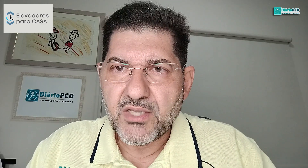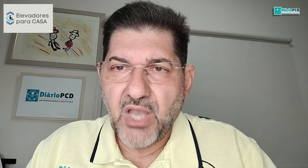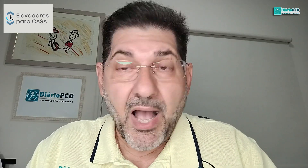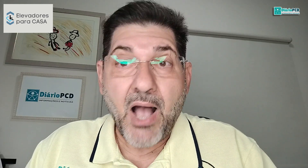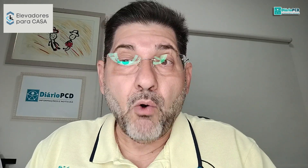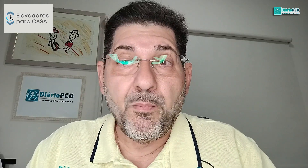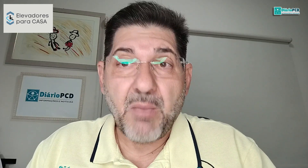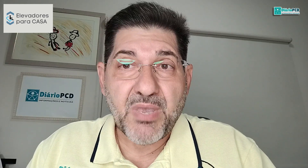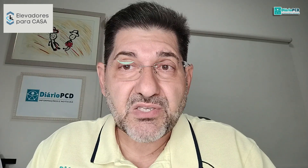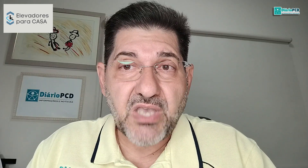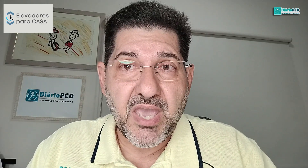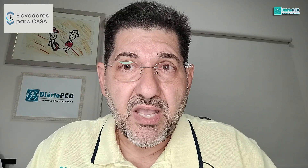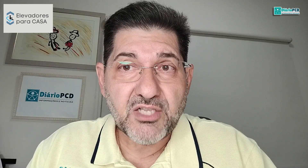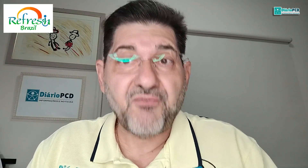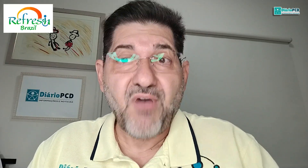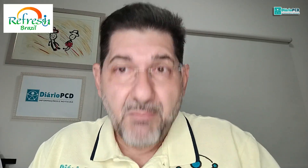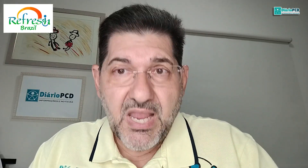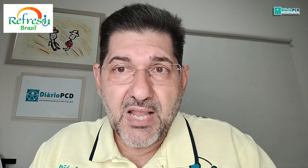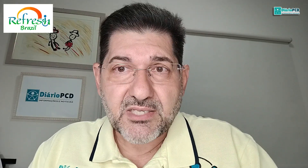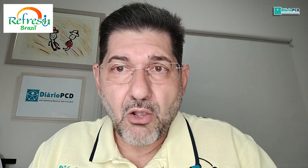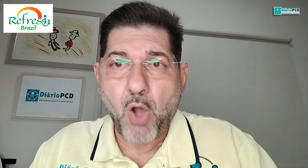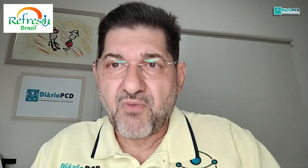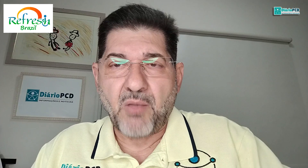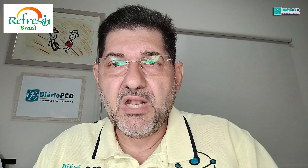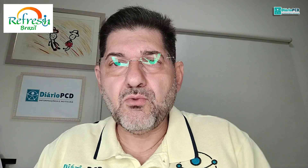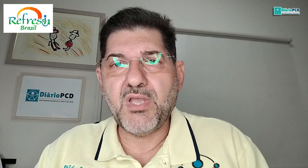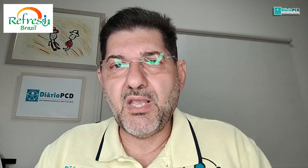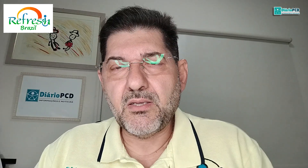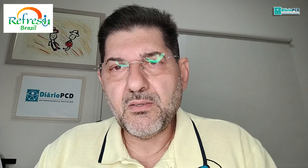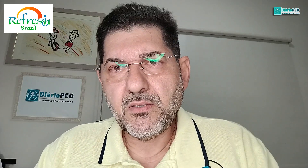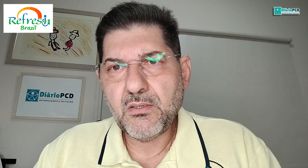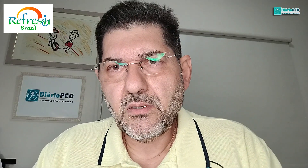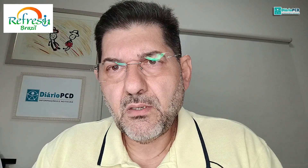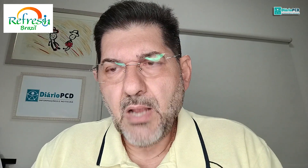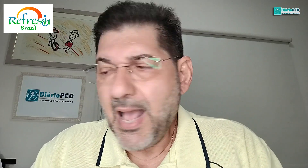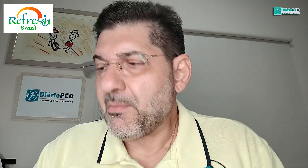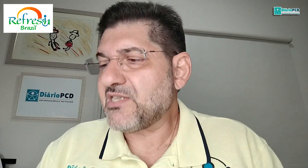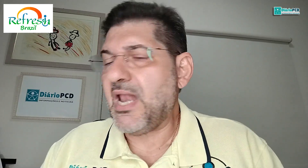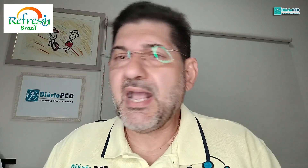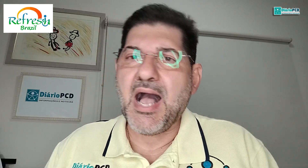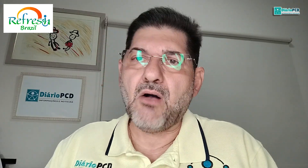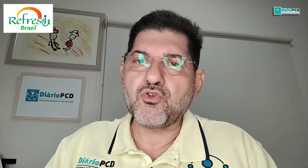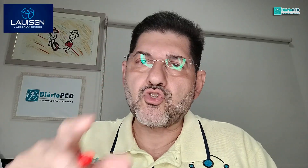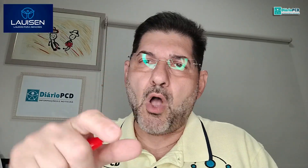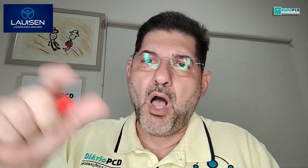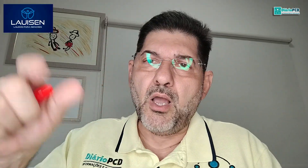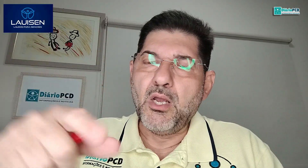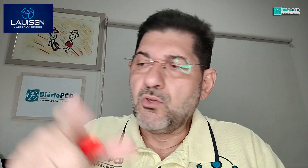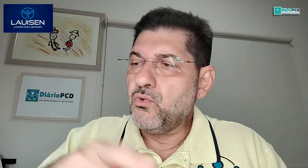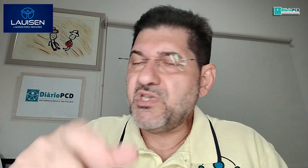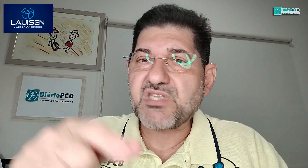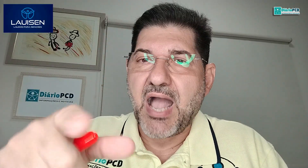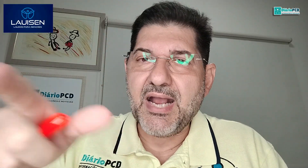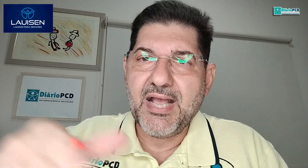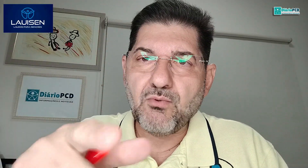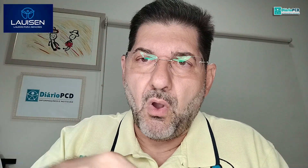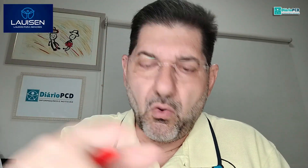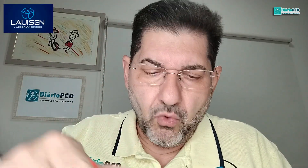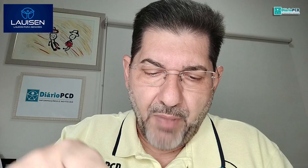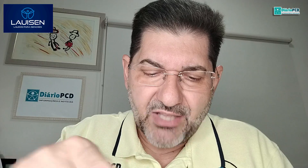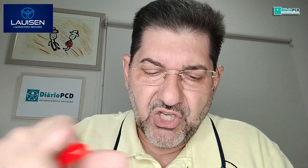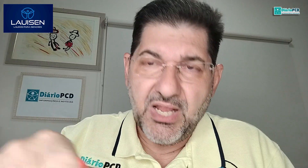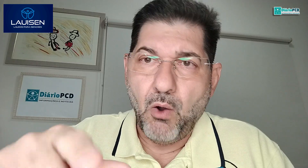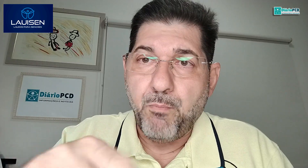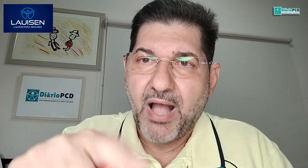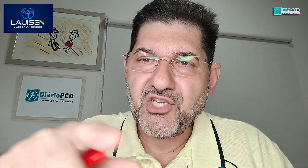isenção, o BPC, de famílias como a família do Gui? Ah, mas é legal, só no Instagram